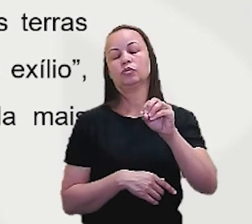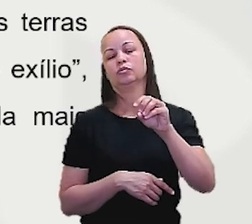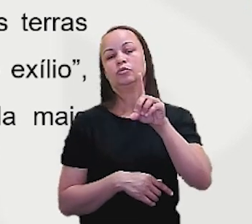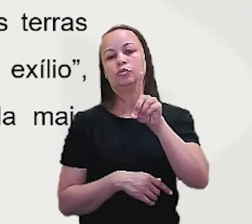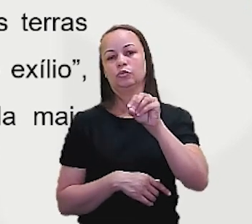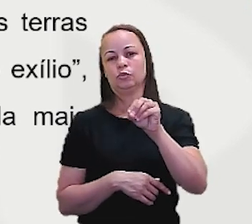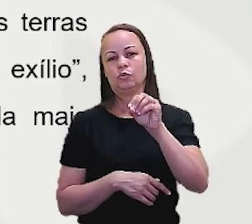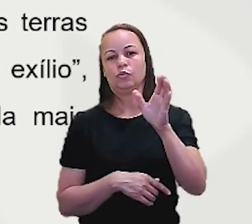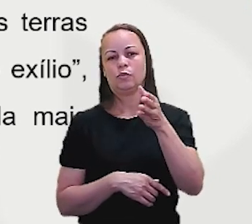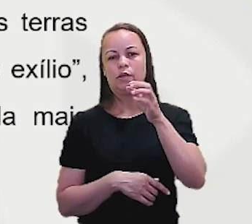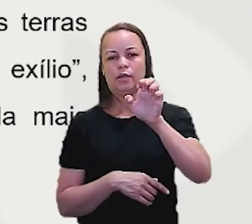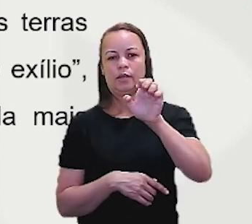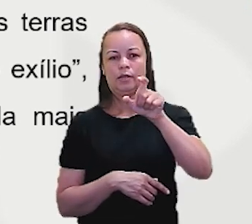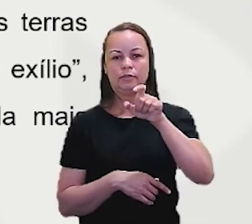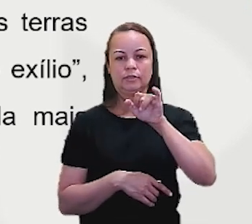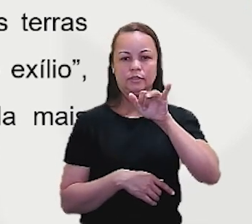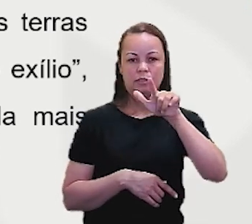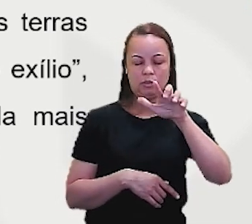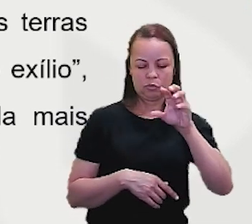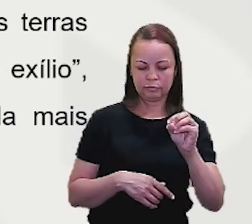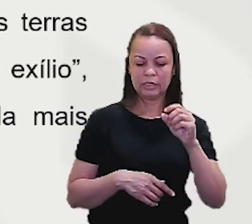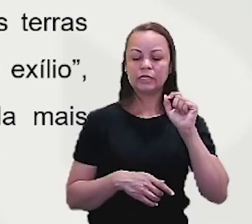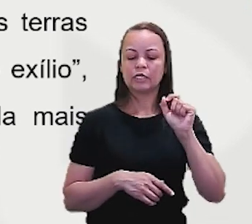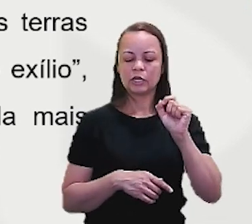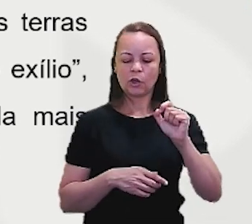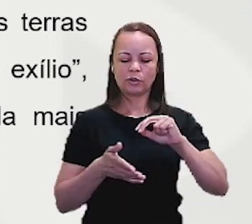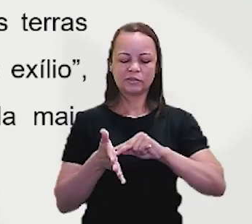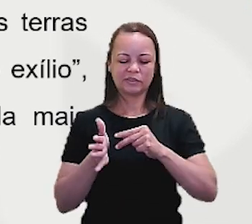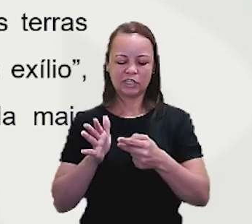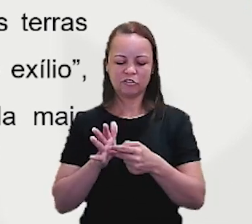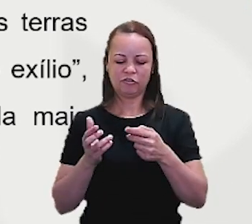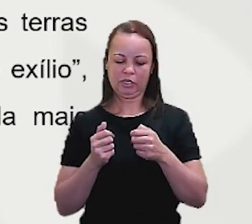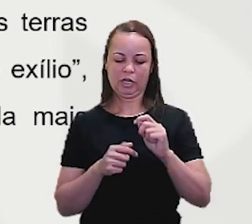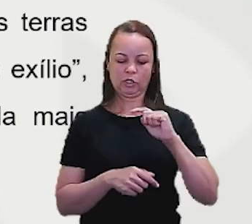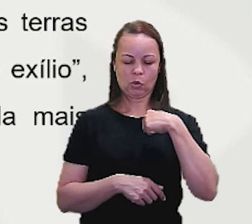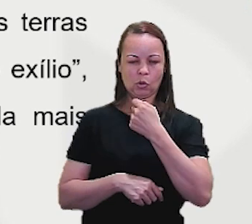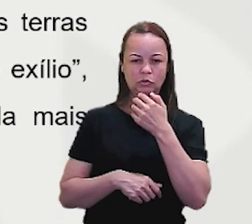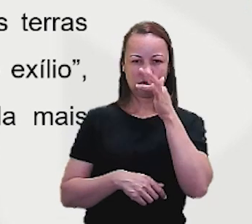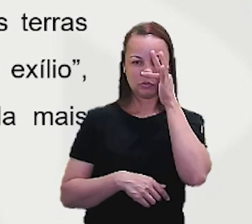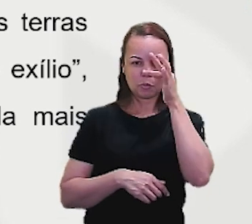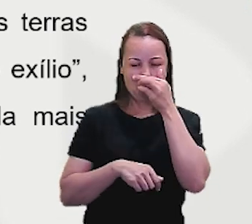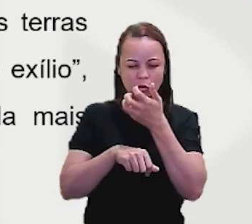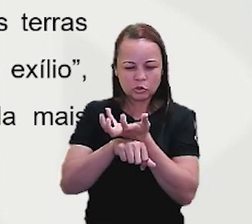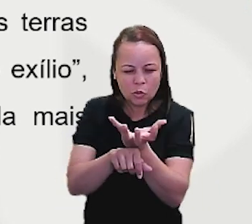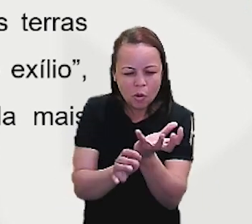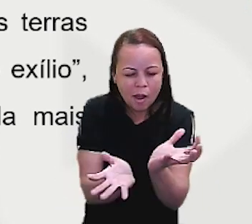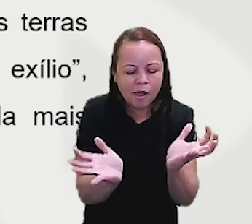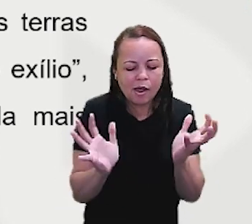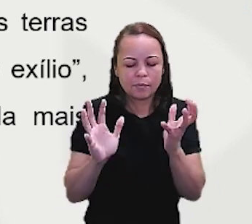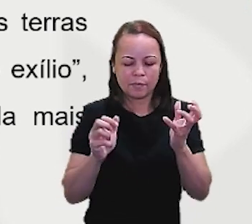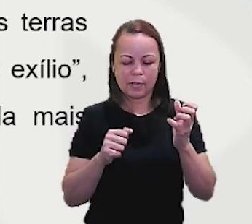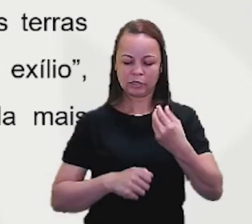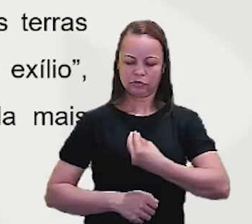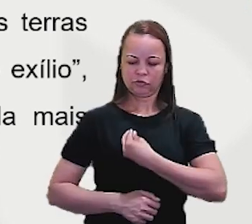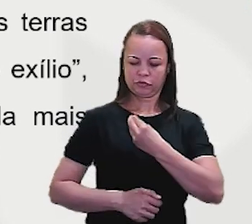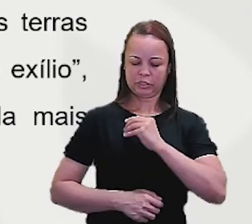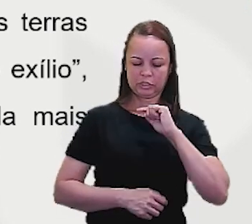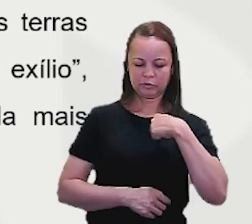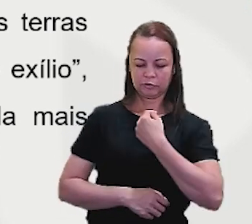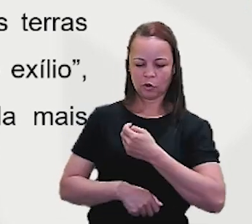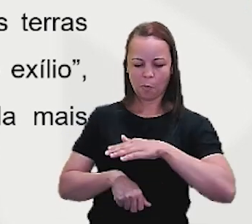mais vida, nossa vida mais amores. Então, o hino nacional faz referência, né, à história do Brasil, à história da